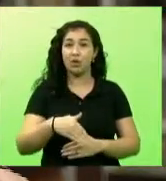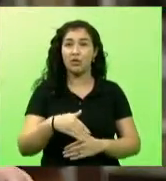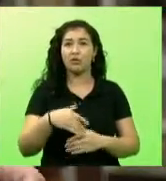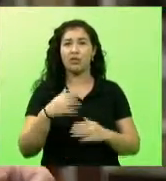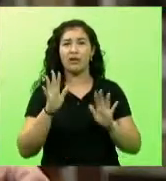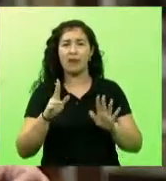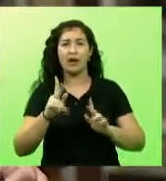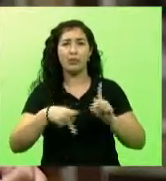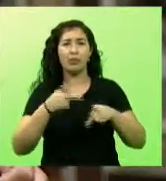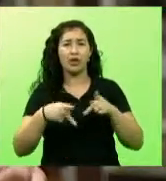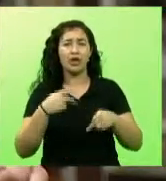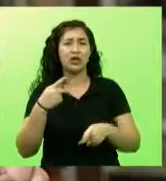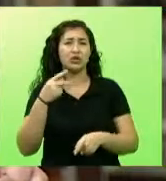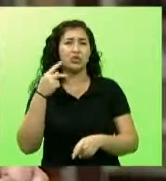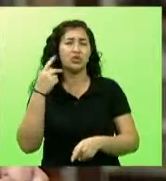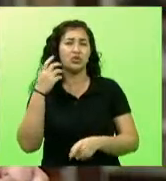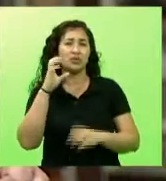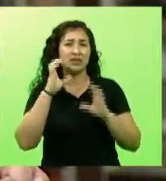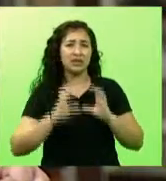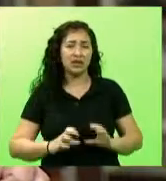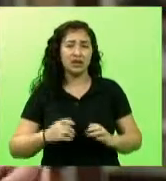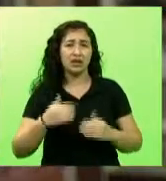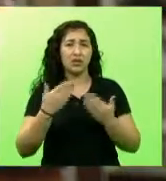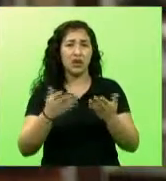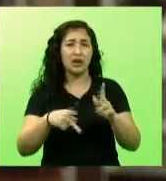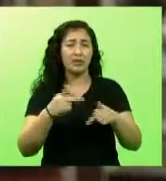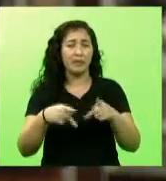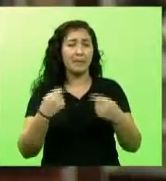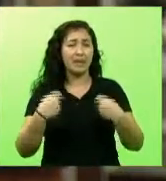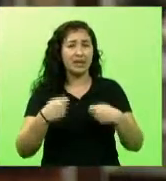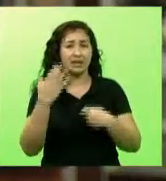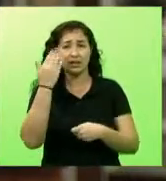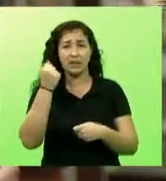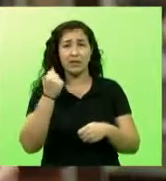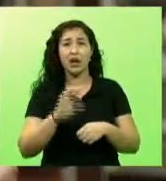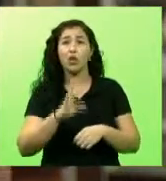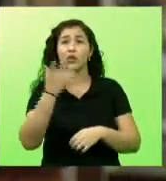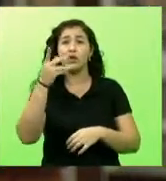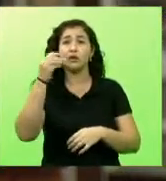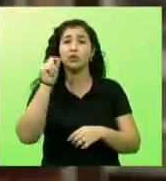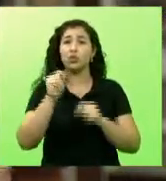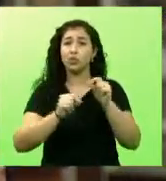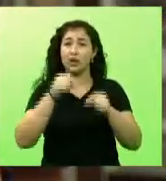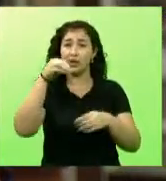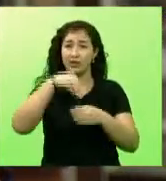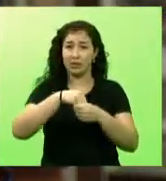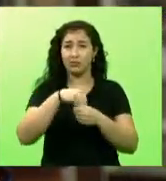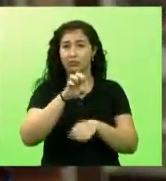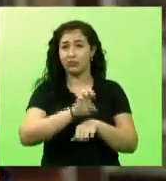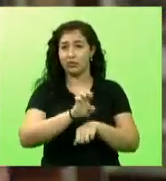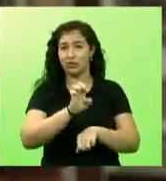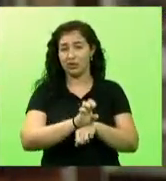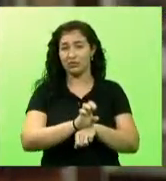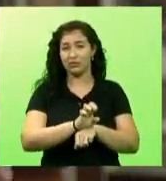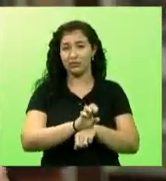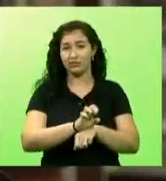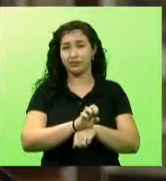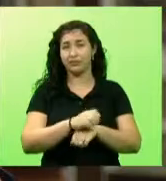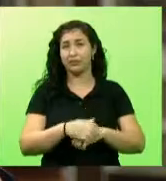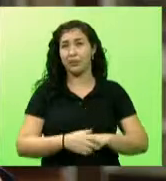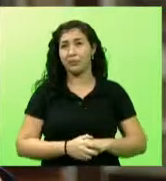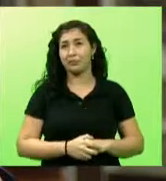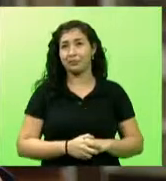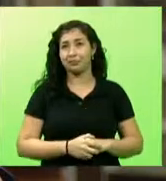nos assistindo, ele tem que saber aquilo que está acontecendo no Estado. Nunca lhe foi oferecida a oportunidade de ser a vice-governadora do Estado. Muito